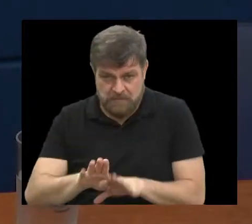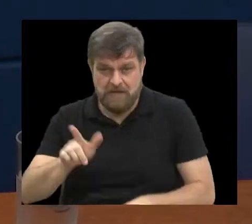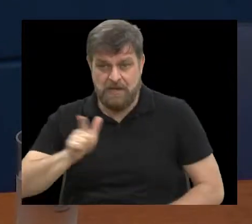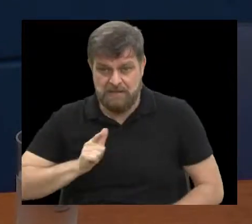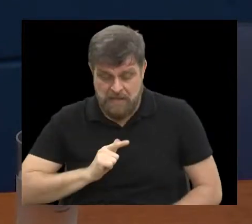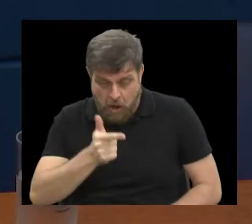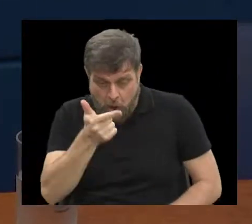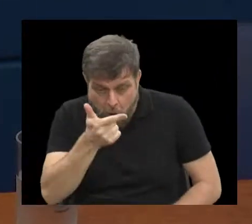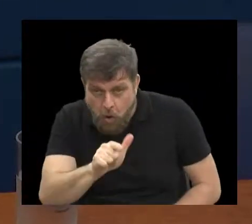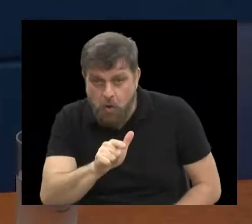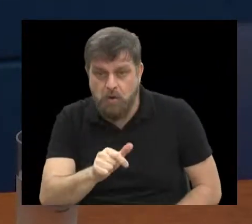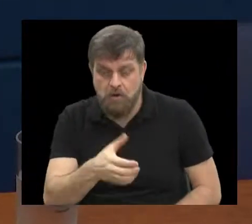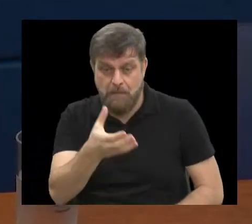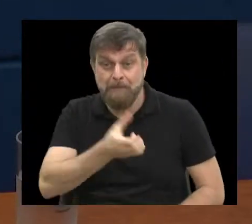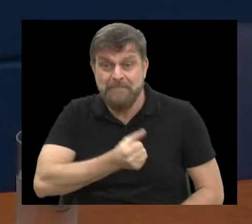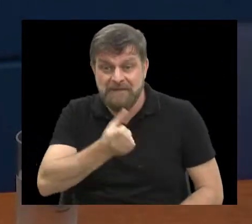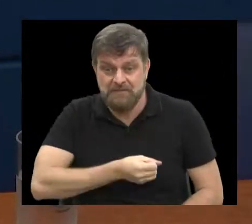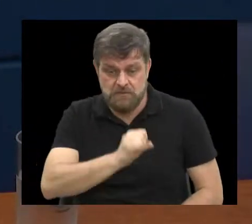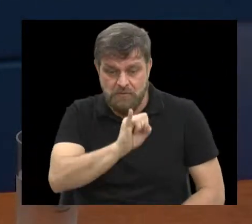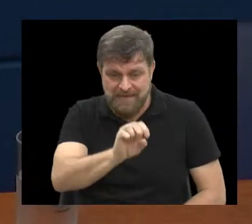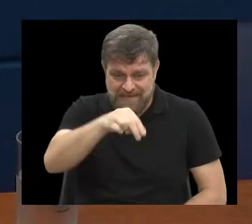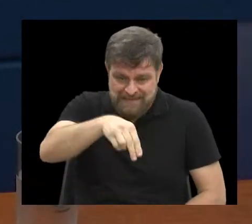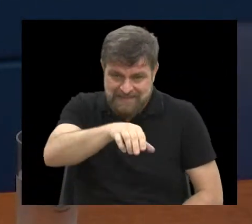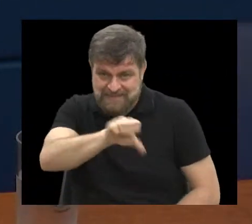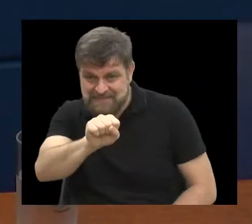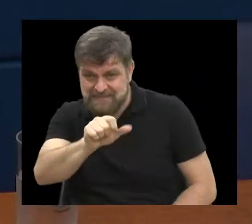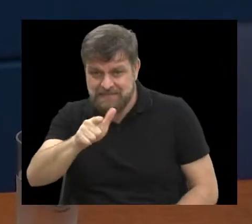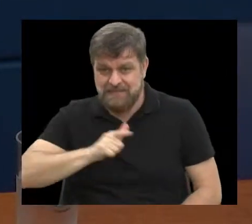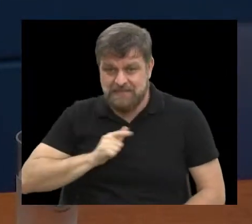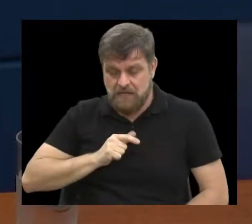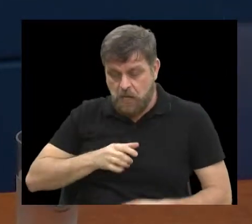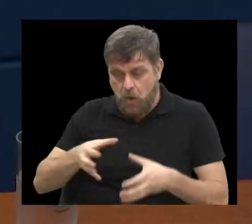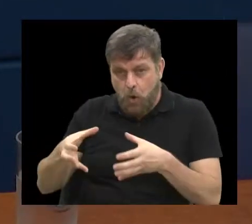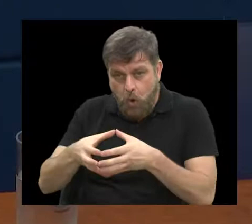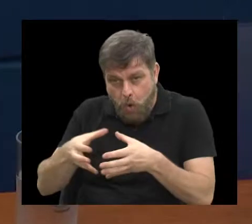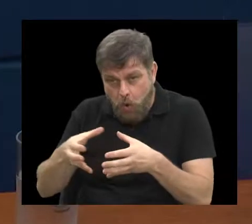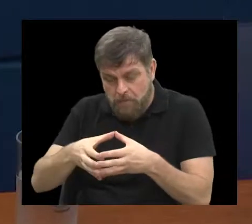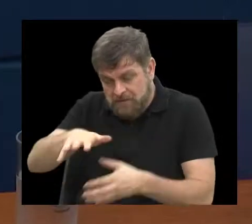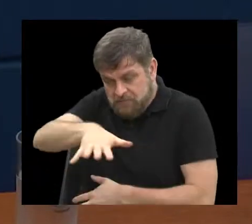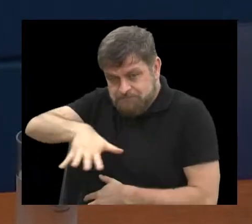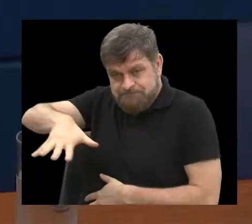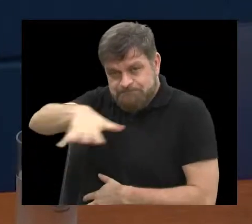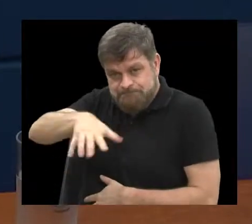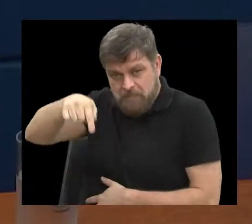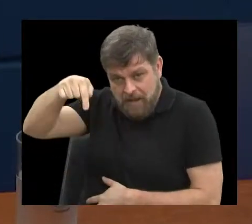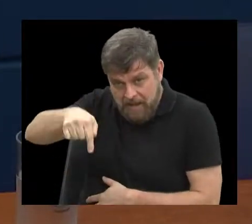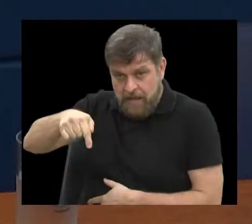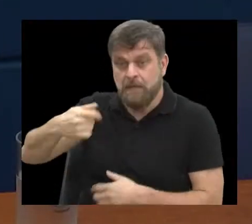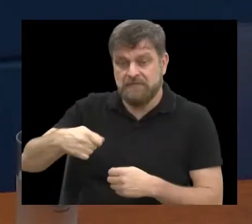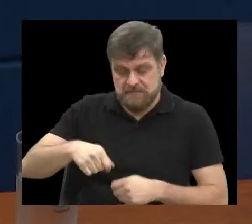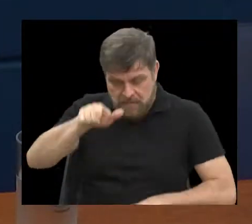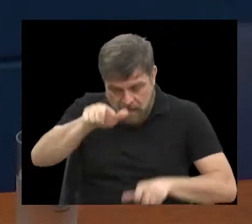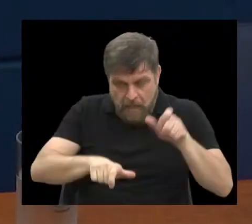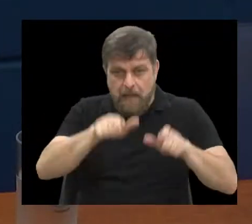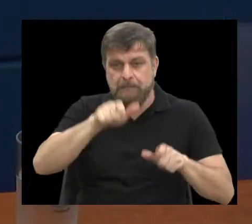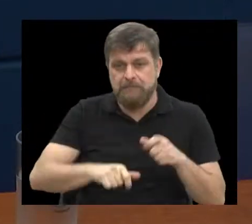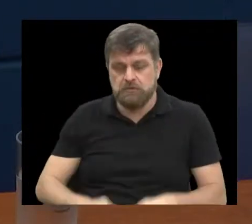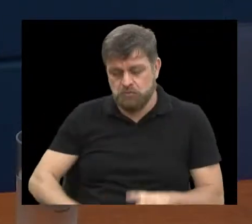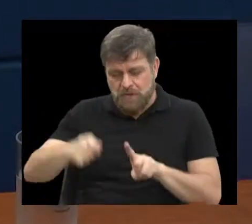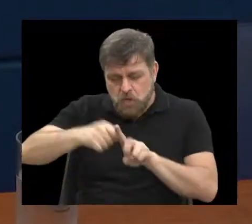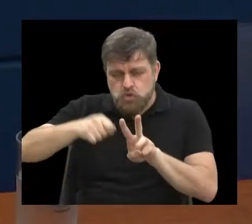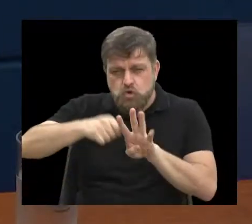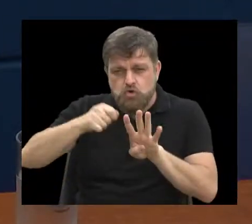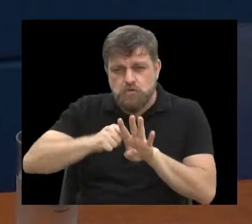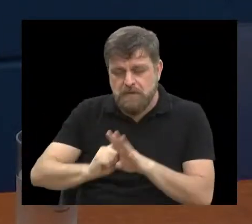pelo INSS, mas que estão na caixinha da Previdência Social e que dependem de